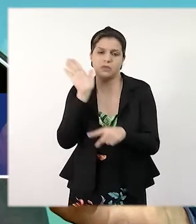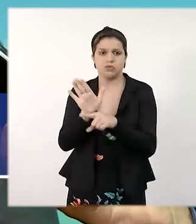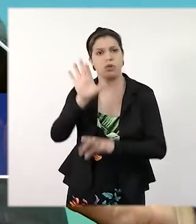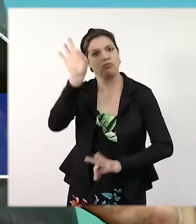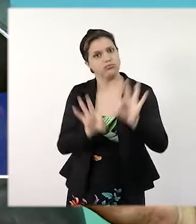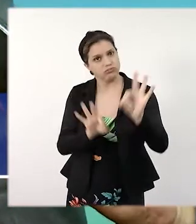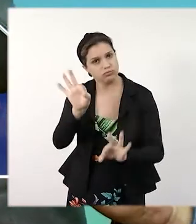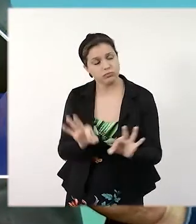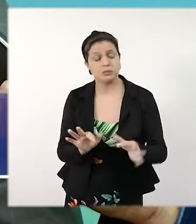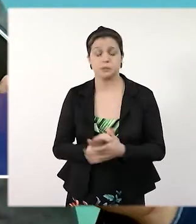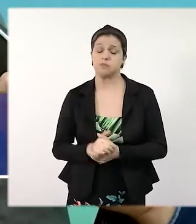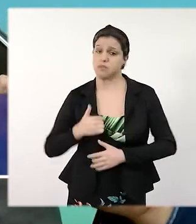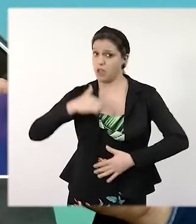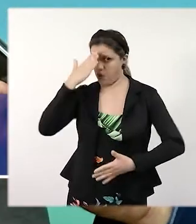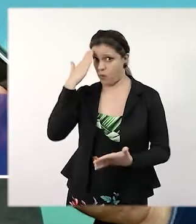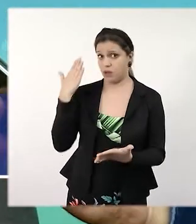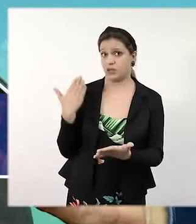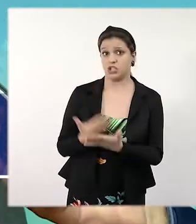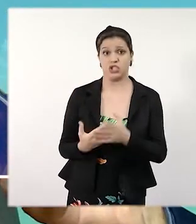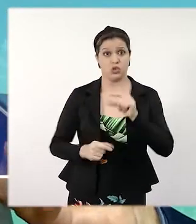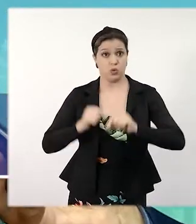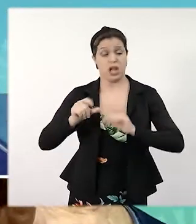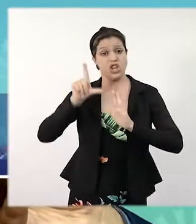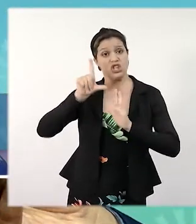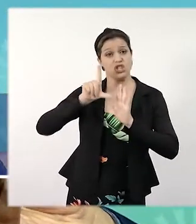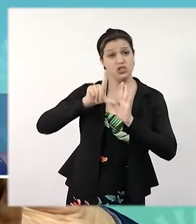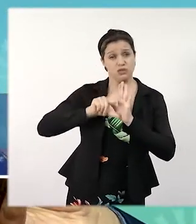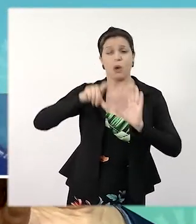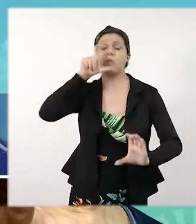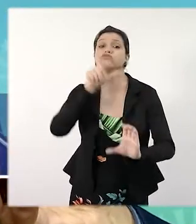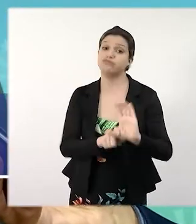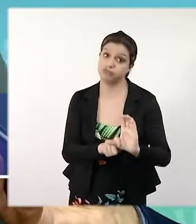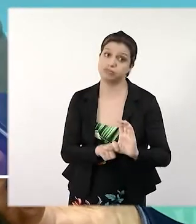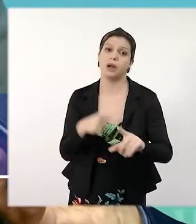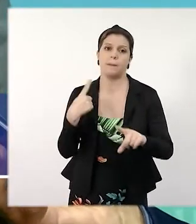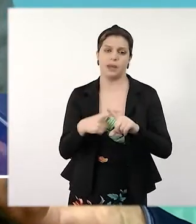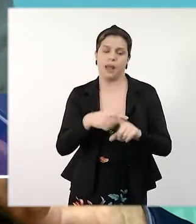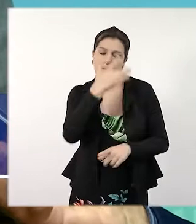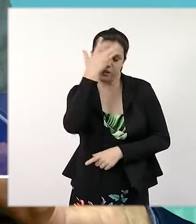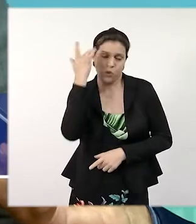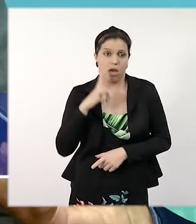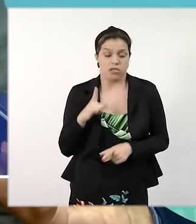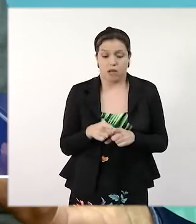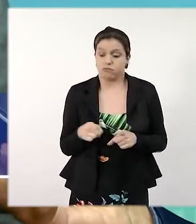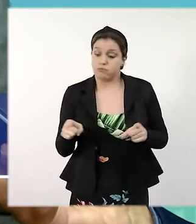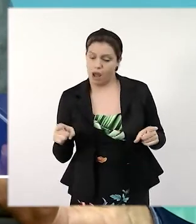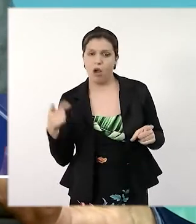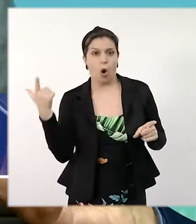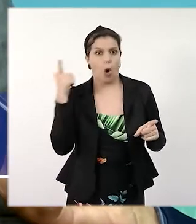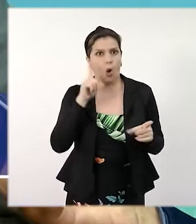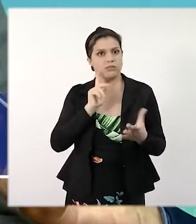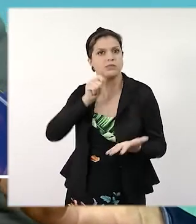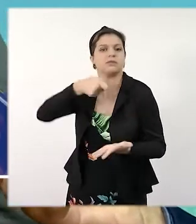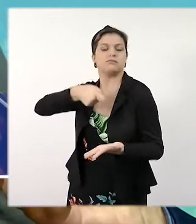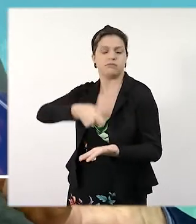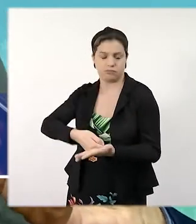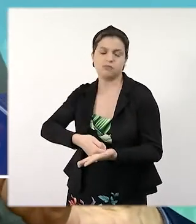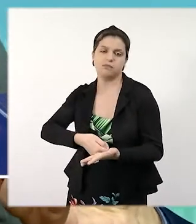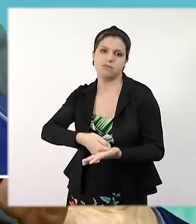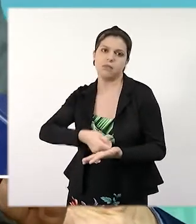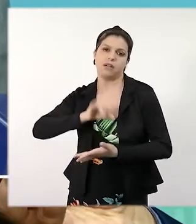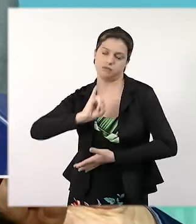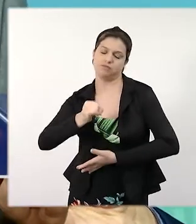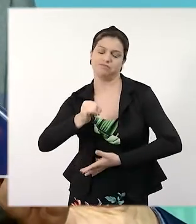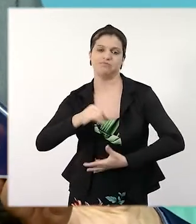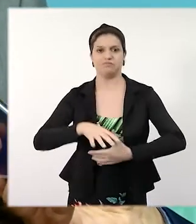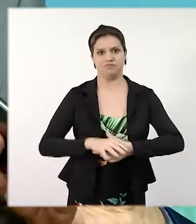facilitar, desburocratizar. Eu acredito que vai diminuir, inclusive, a inadimplência, porque o comerciante vai ter mais tempo para poder apurar esse